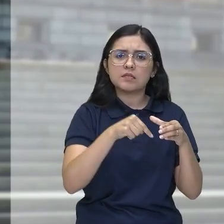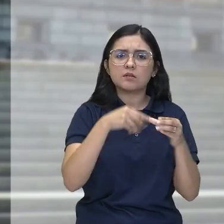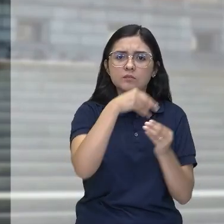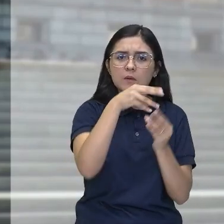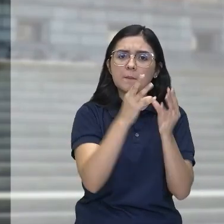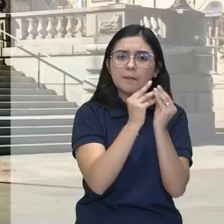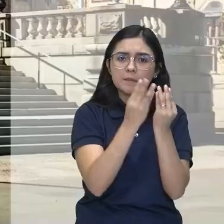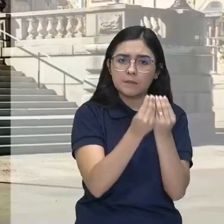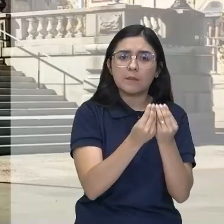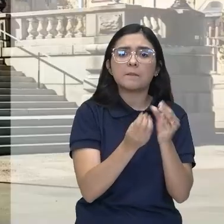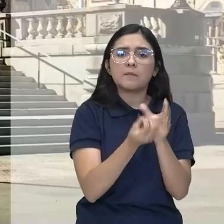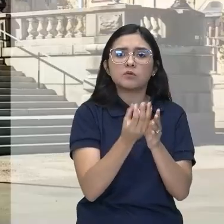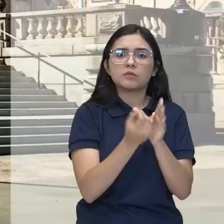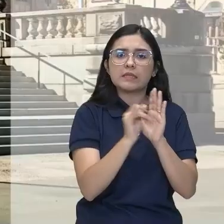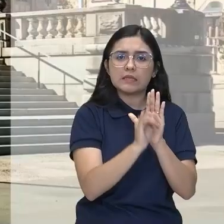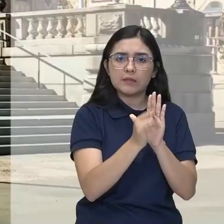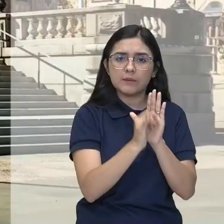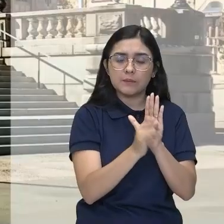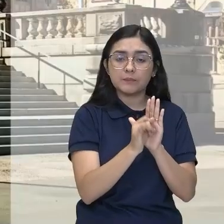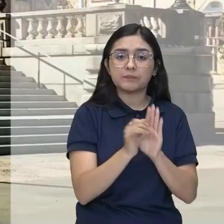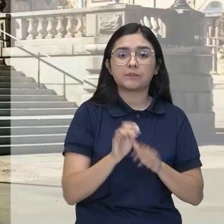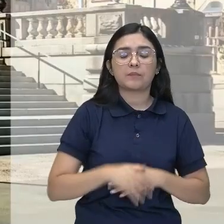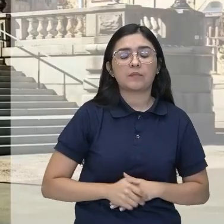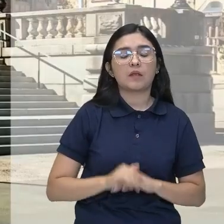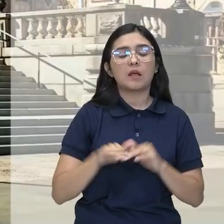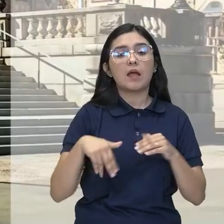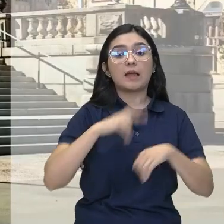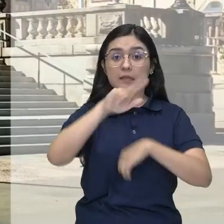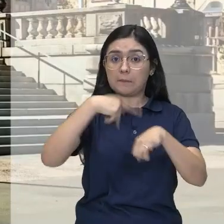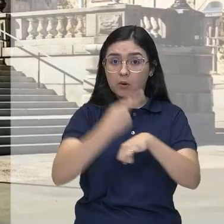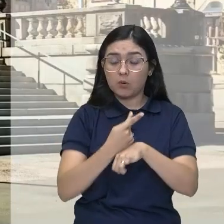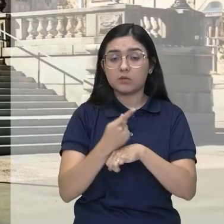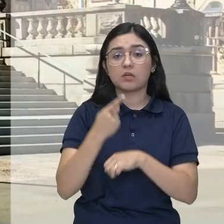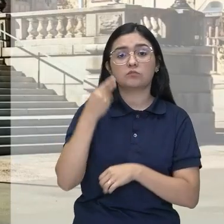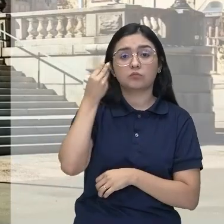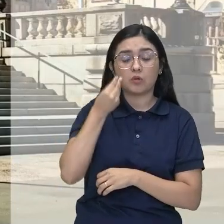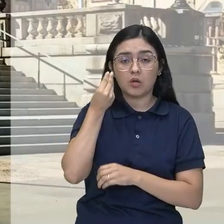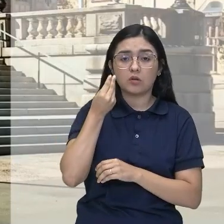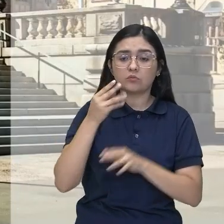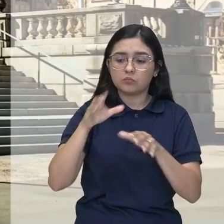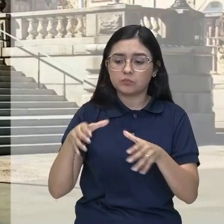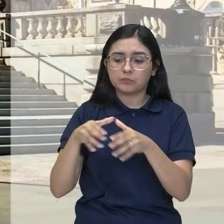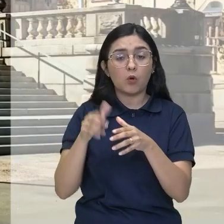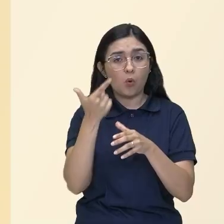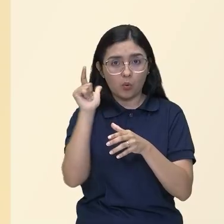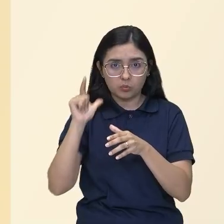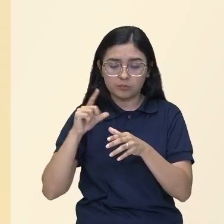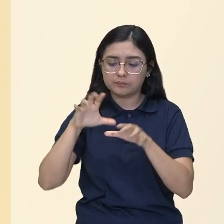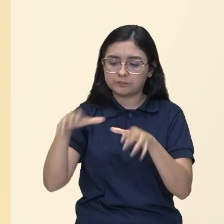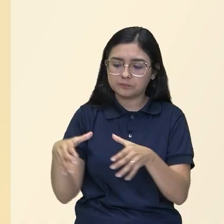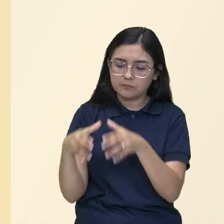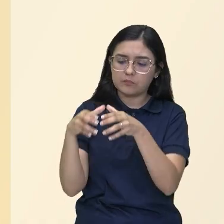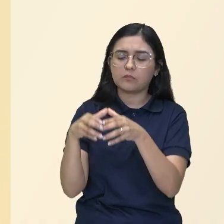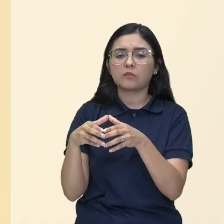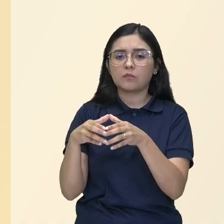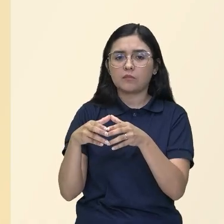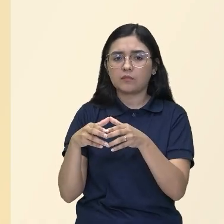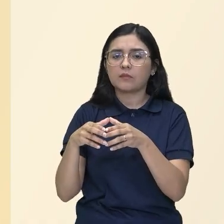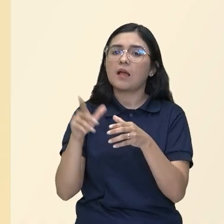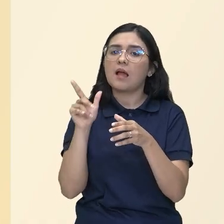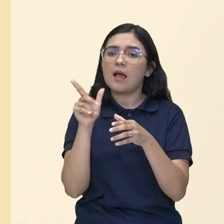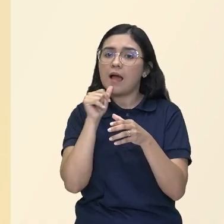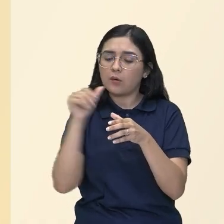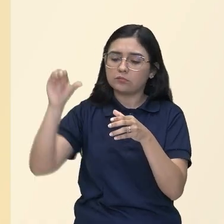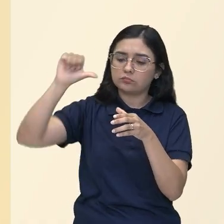corrente elétrica. Em seguida, ele pegou um outro recipiente, adicionou